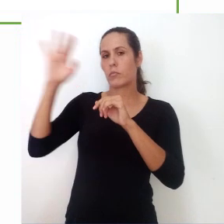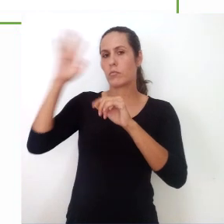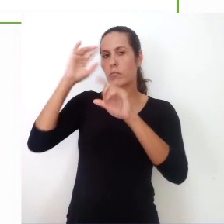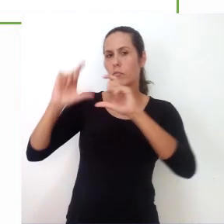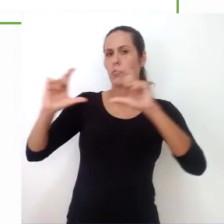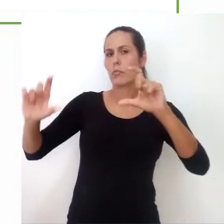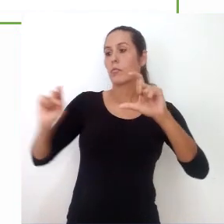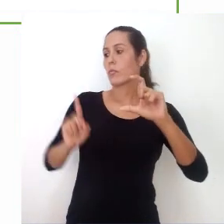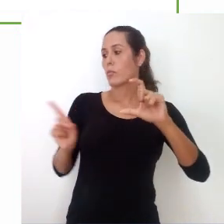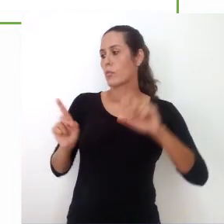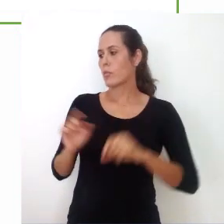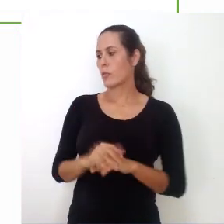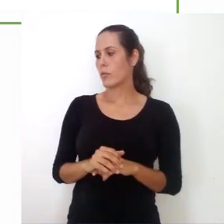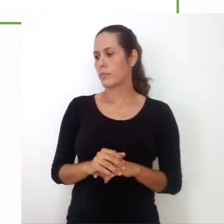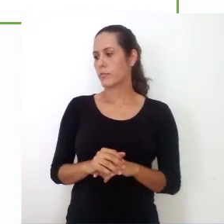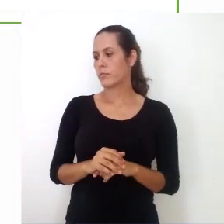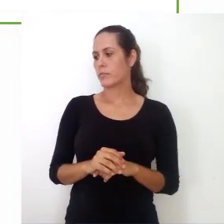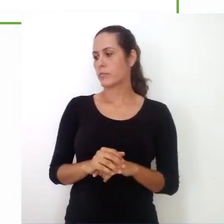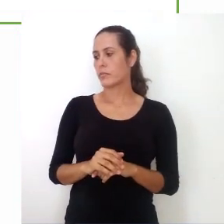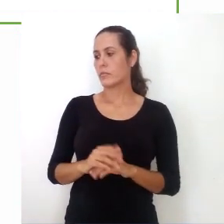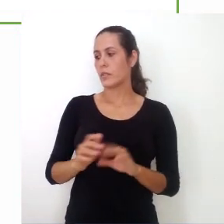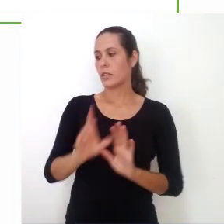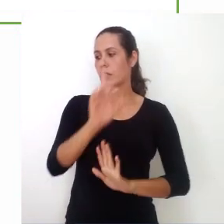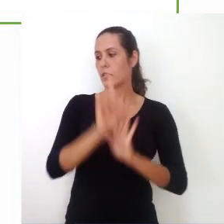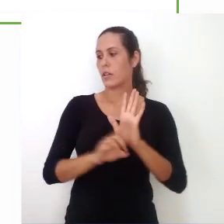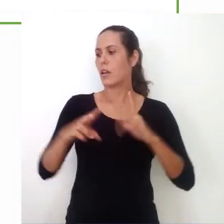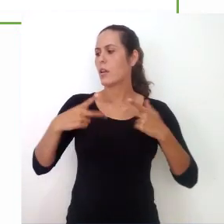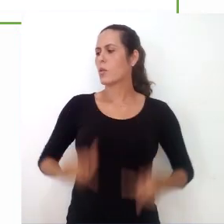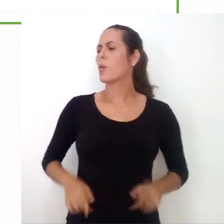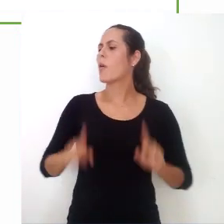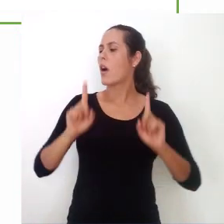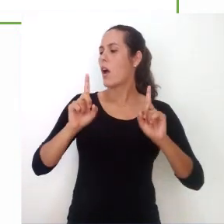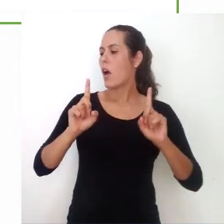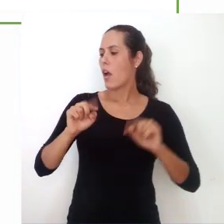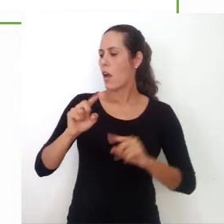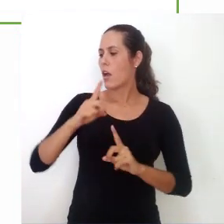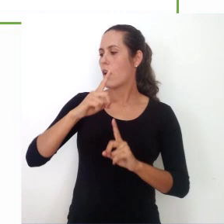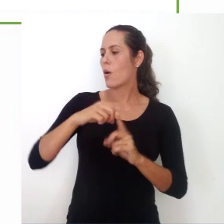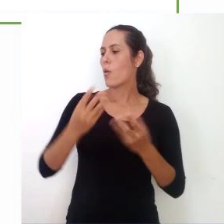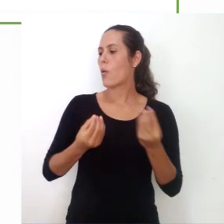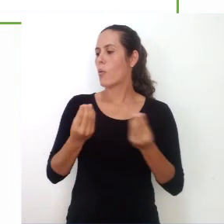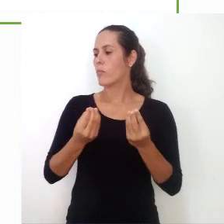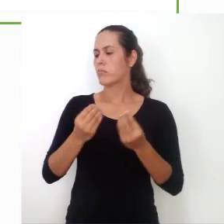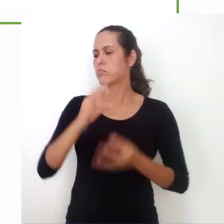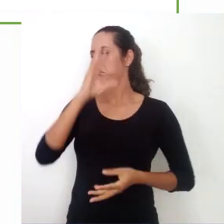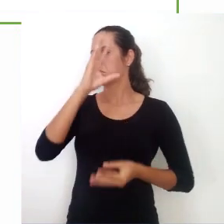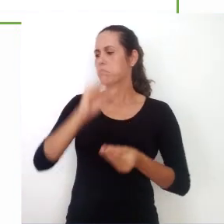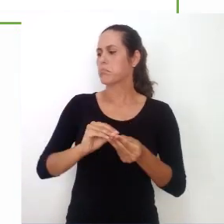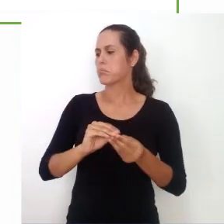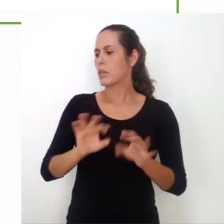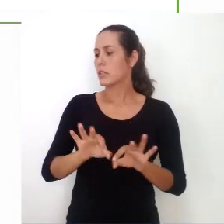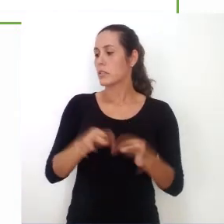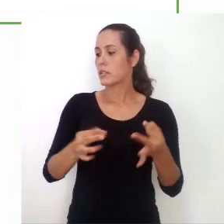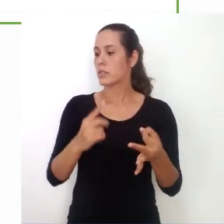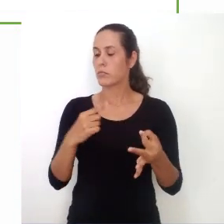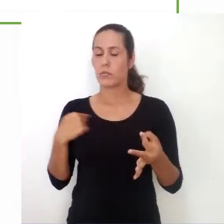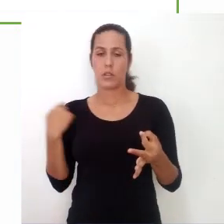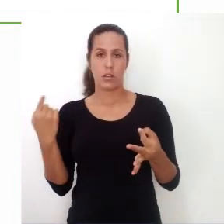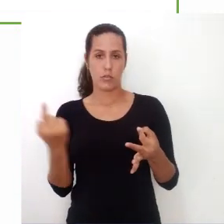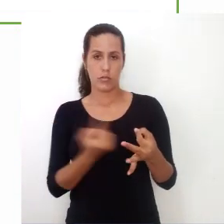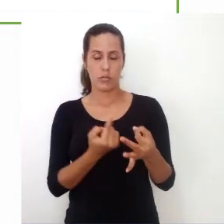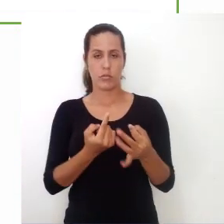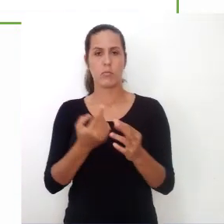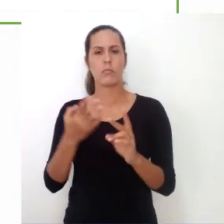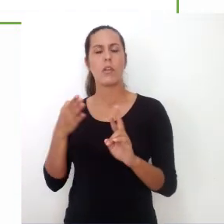de Dalmo Dallari. Ele diz, direitos humanos é uma forma sintética, simples, de nos referirmos